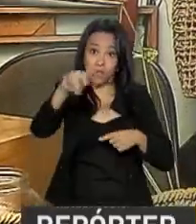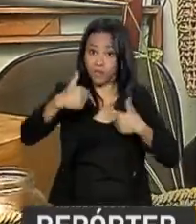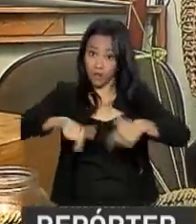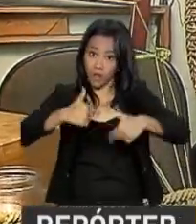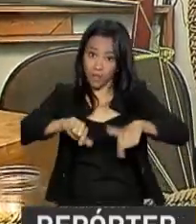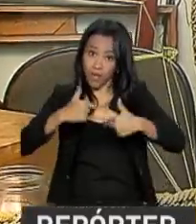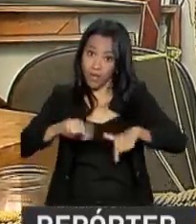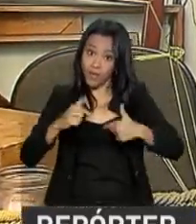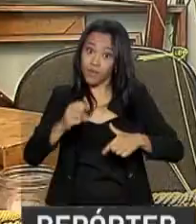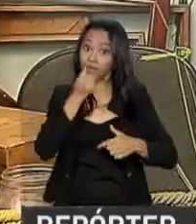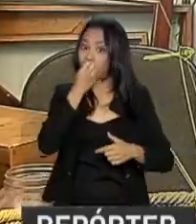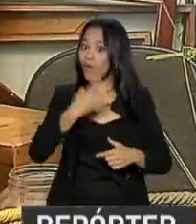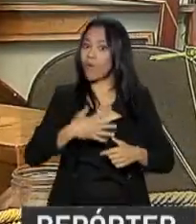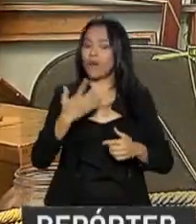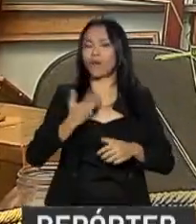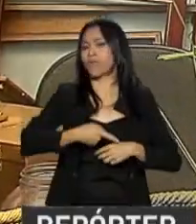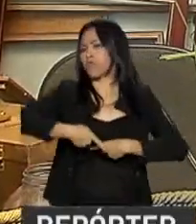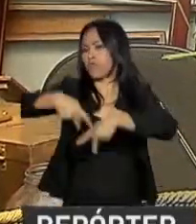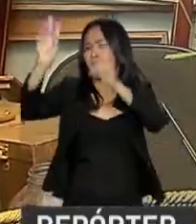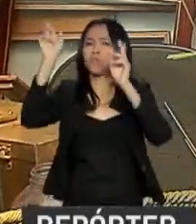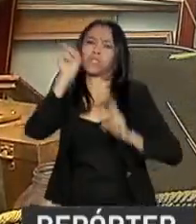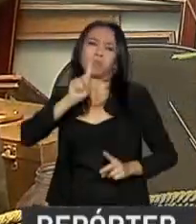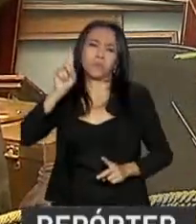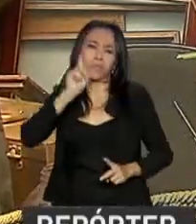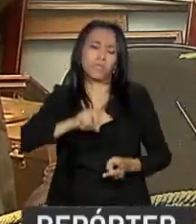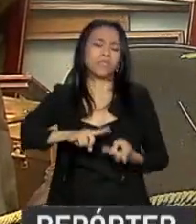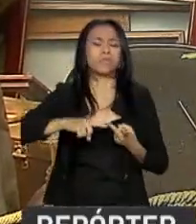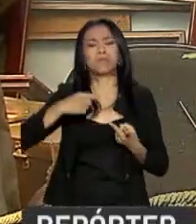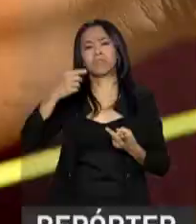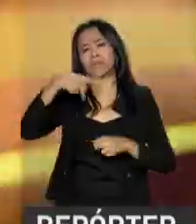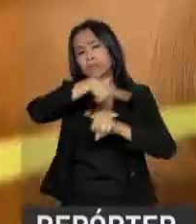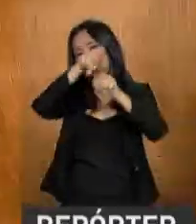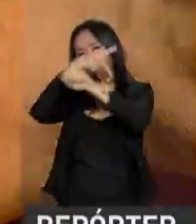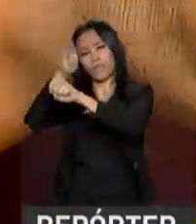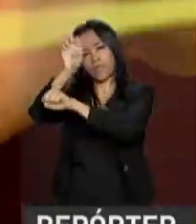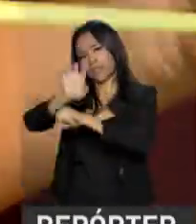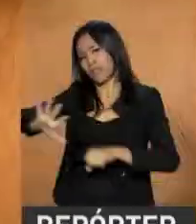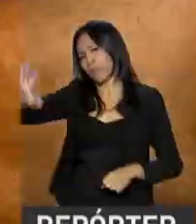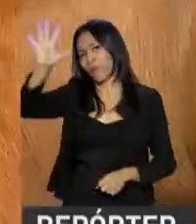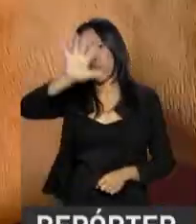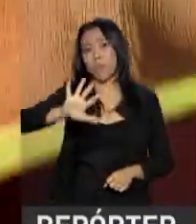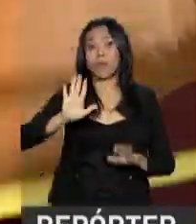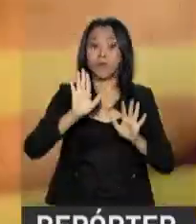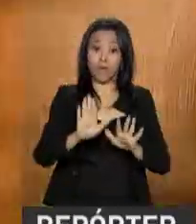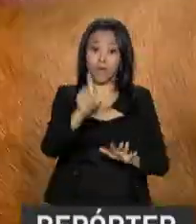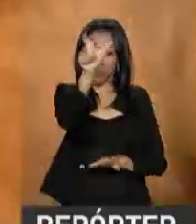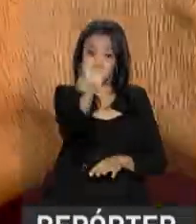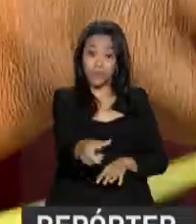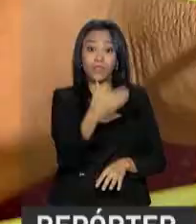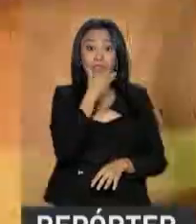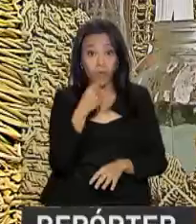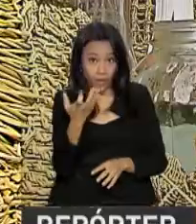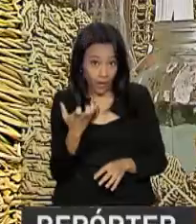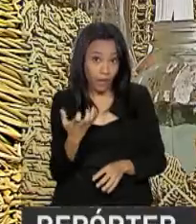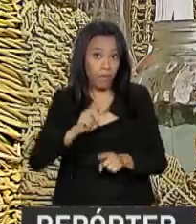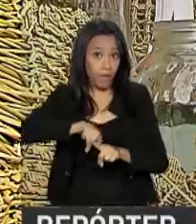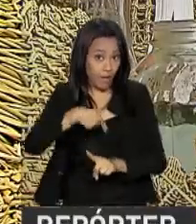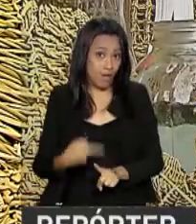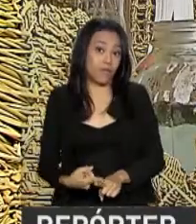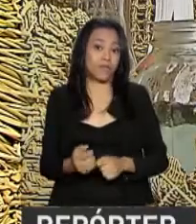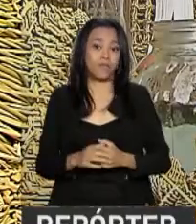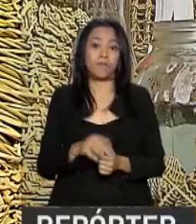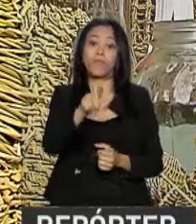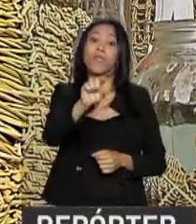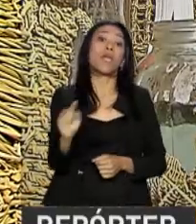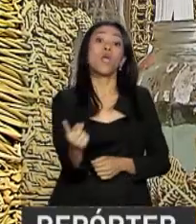ganharão as galerias dos estados unidos e de países da europa mas vão querer muito mais é o único lugar